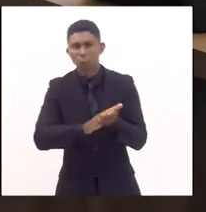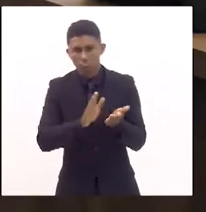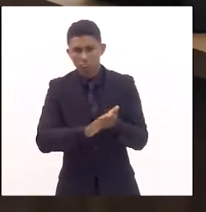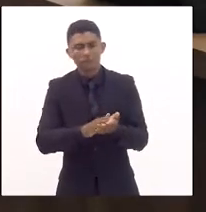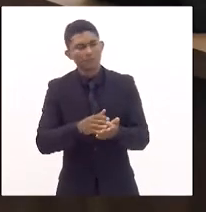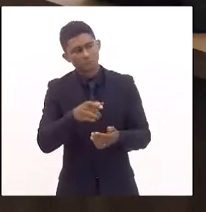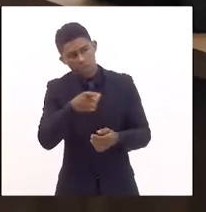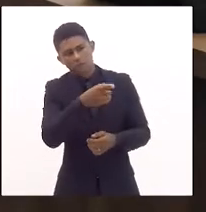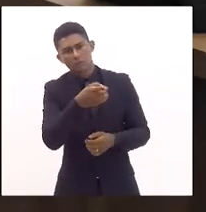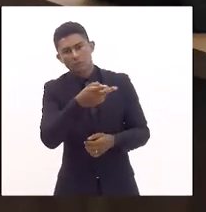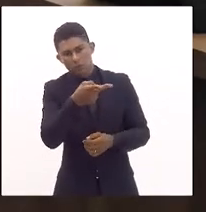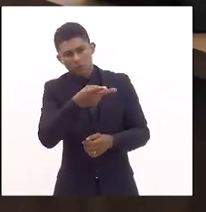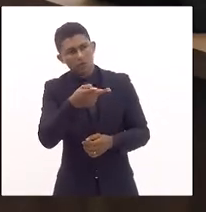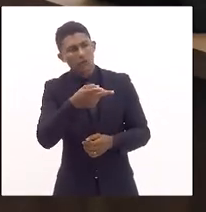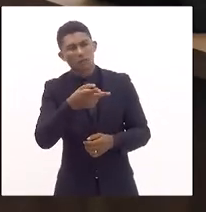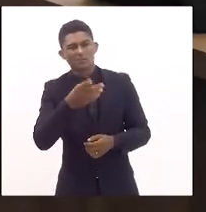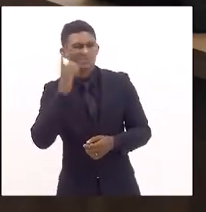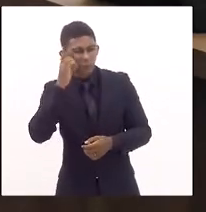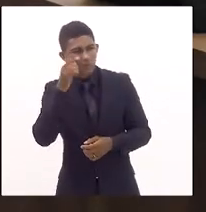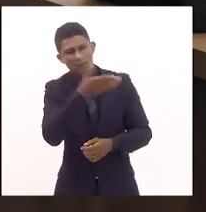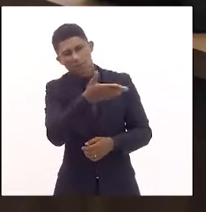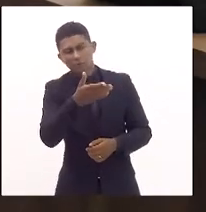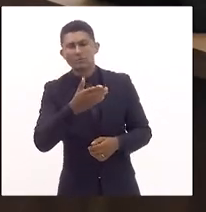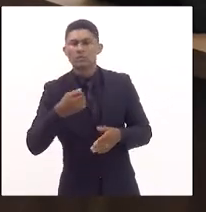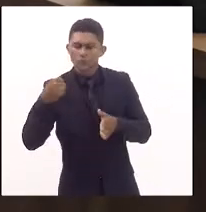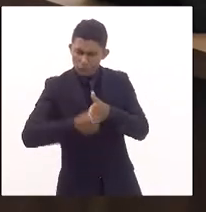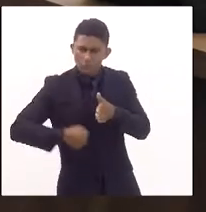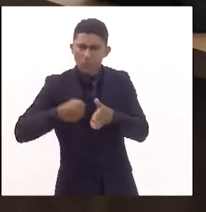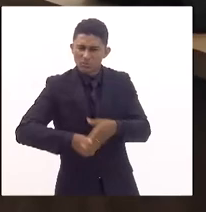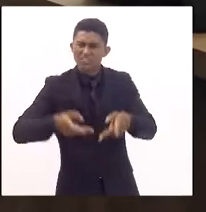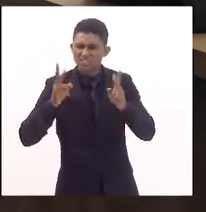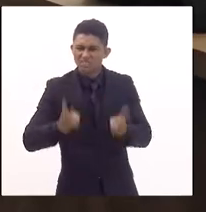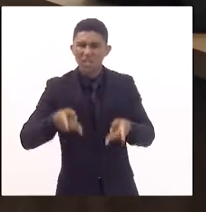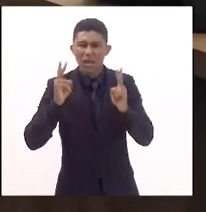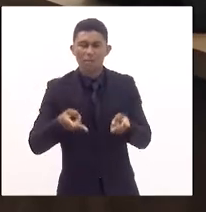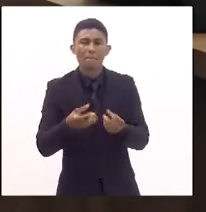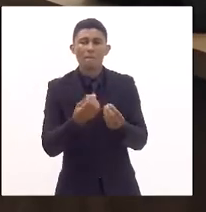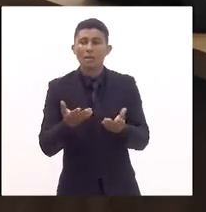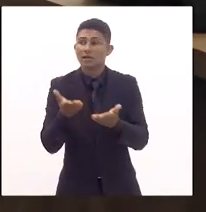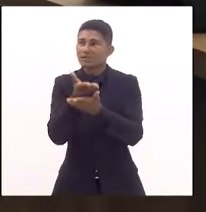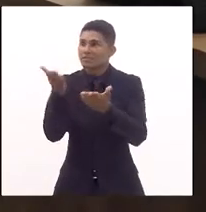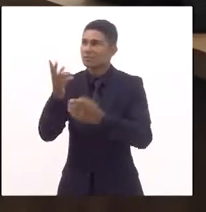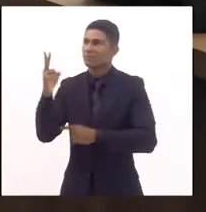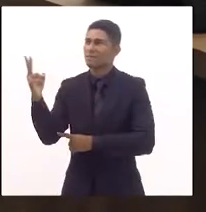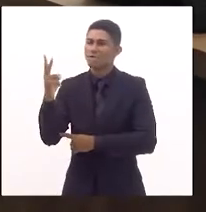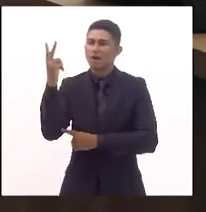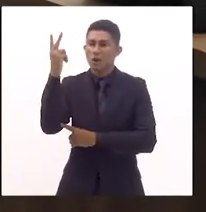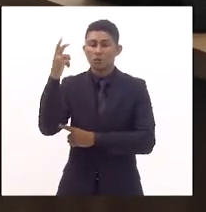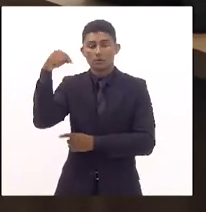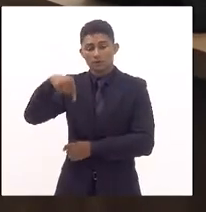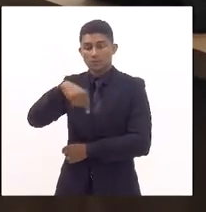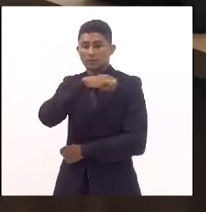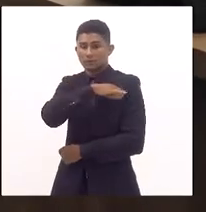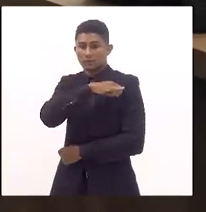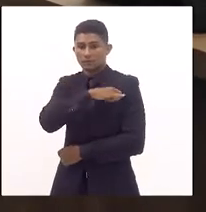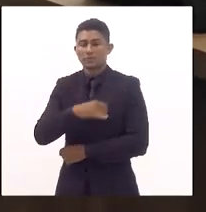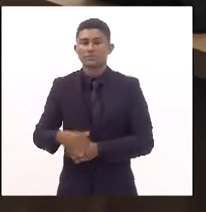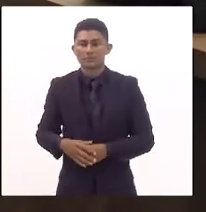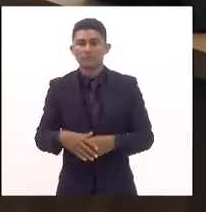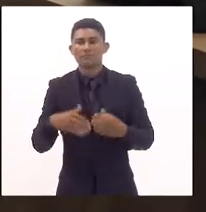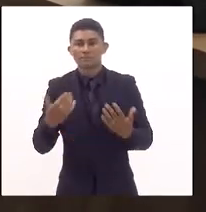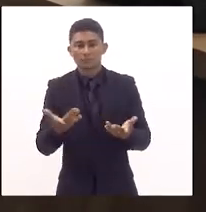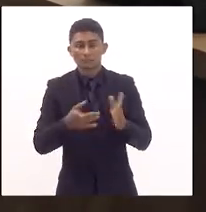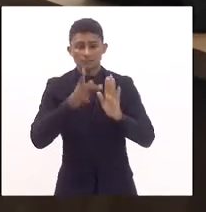outros deputados que sempre lutaram, né, pela valorização dos catadores de lixo no estado do Rio de Janeiro. Que